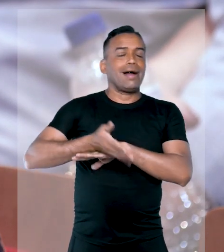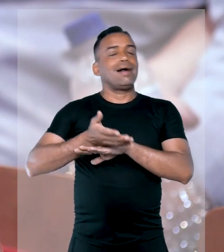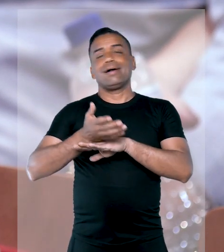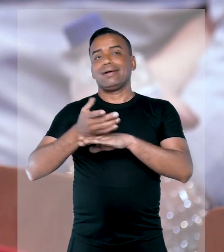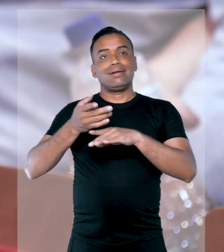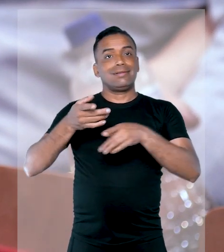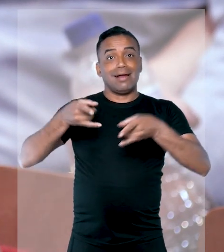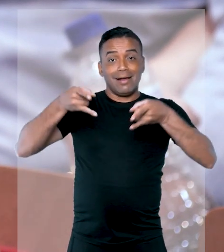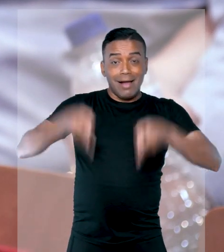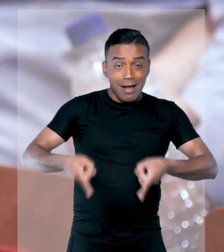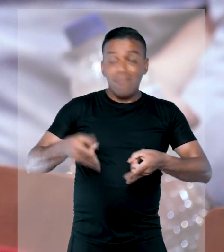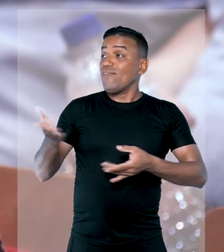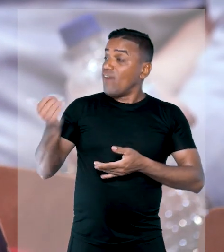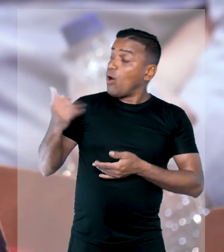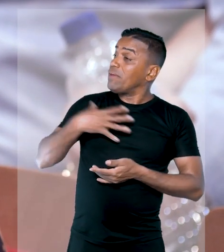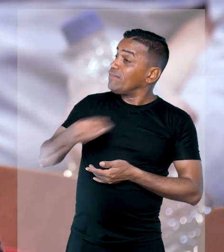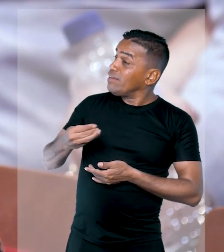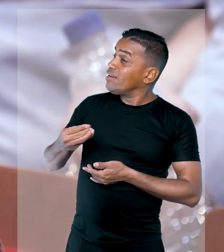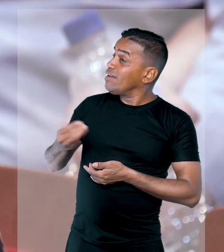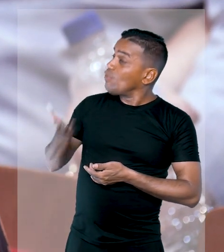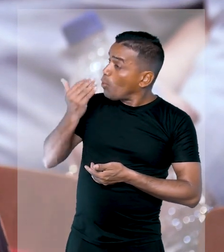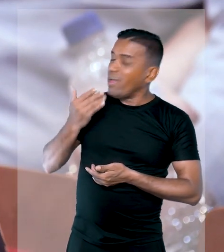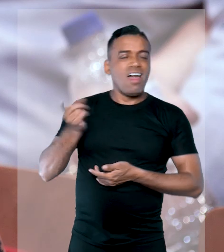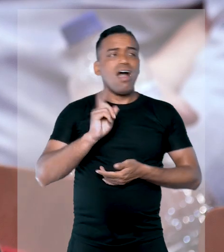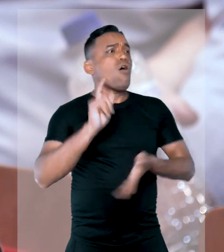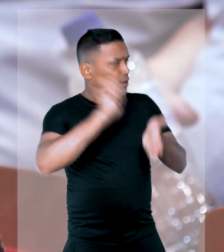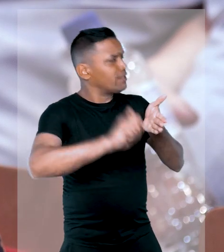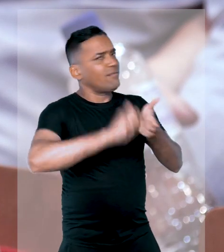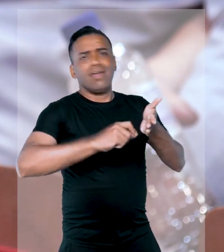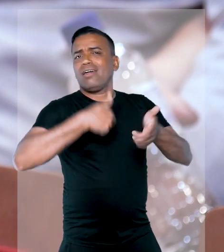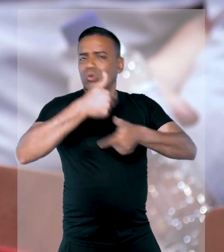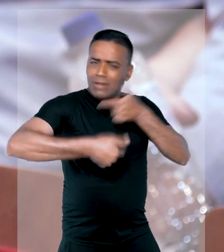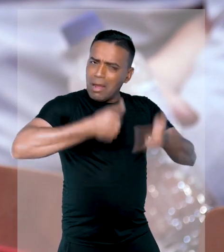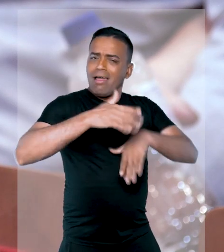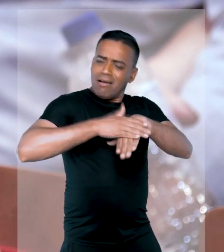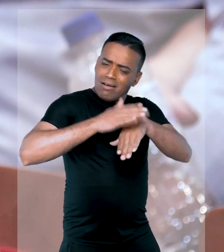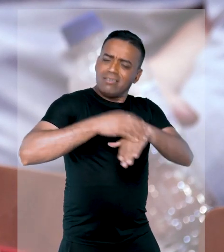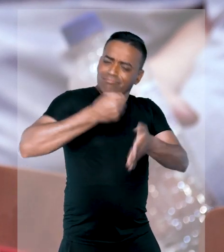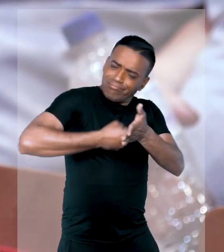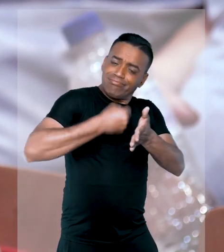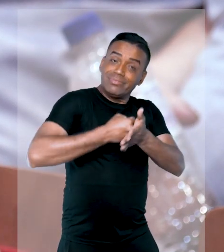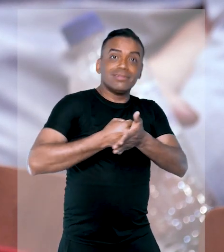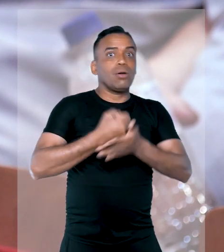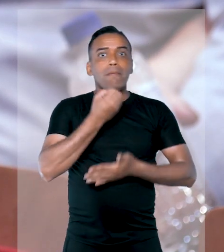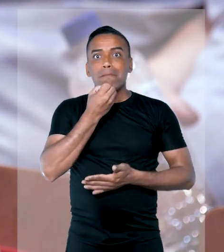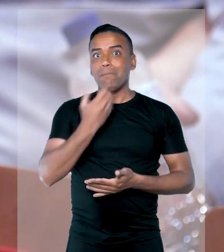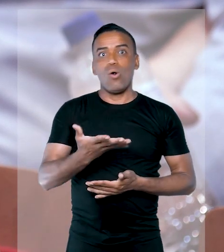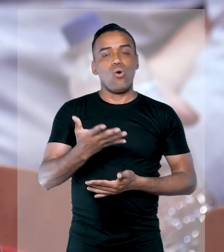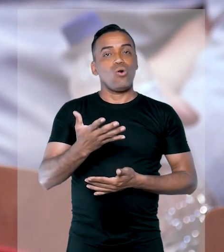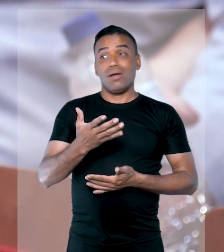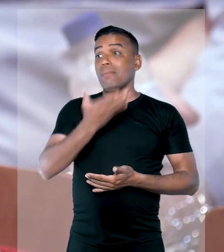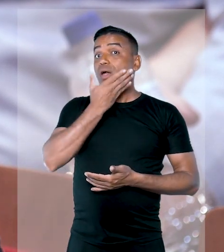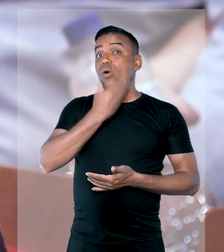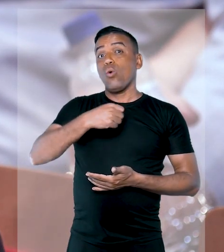do quarto, e vem, filha, não, tem que terminar de escrever o livro, estou trabalhando. Então, é muito gratificante. Meu marido